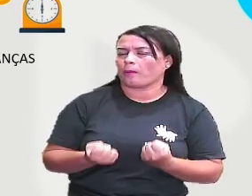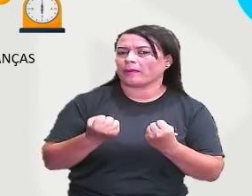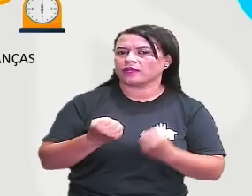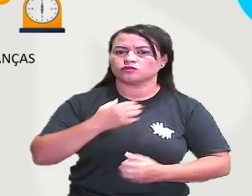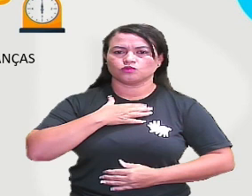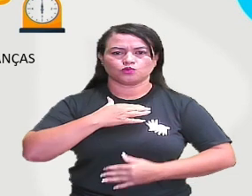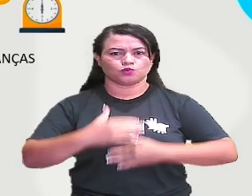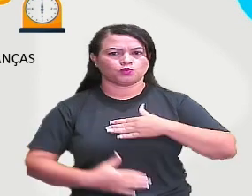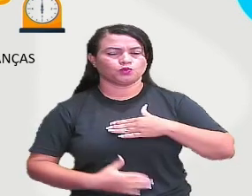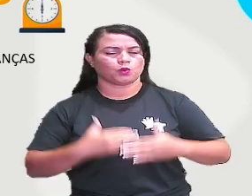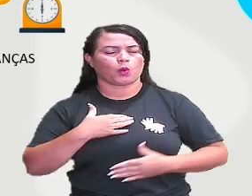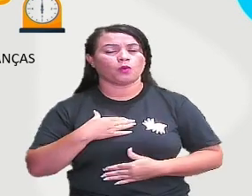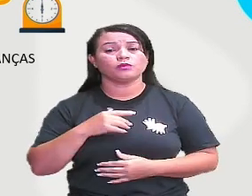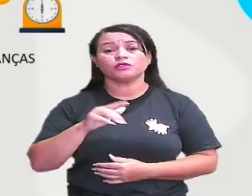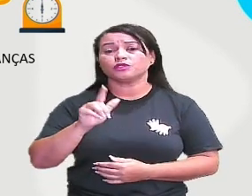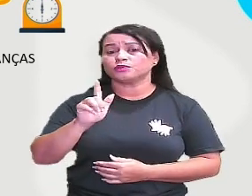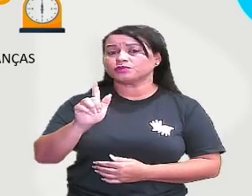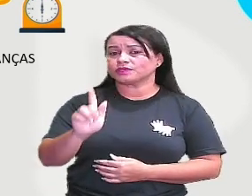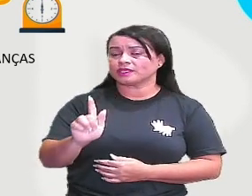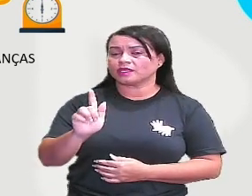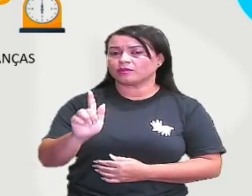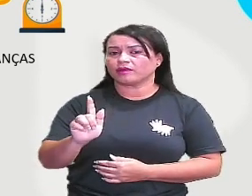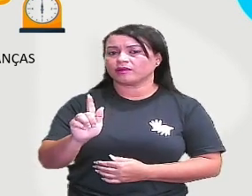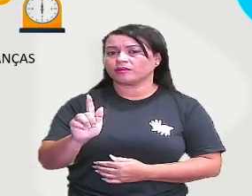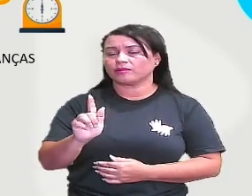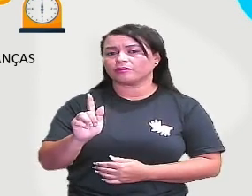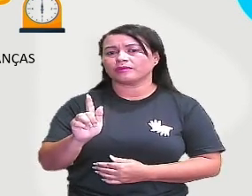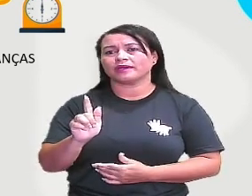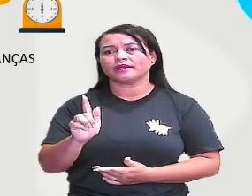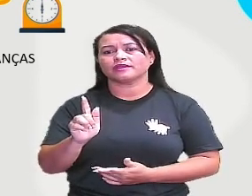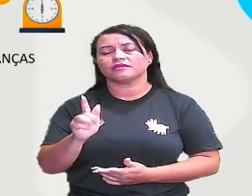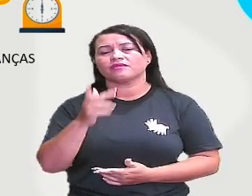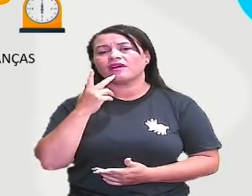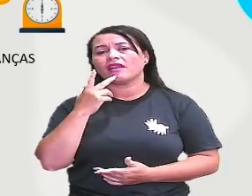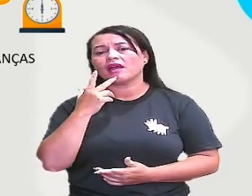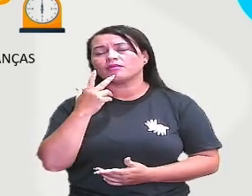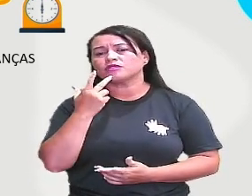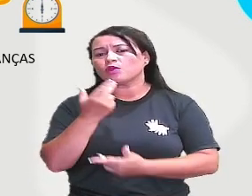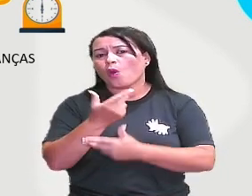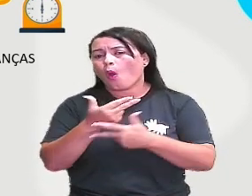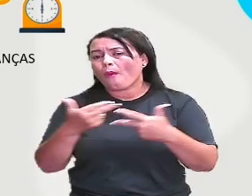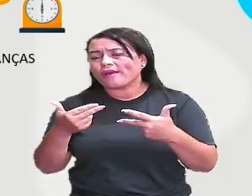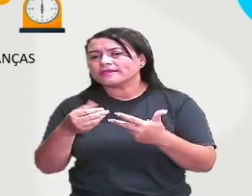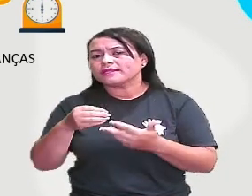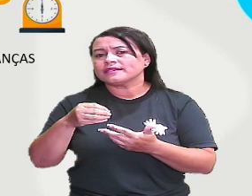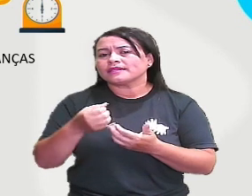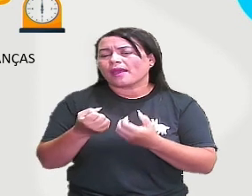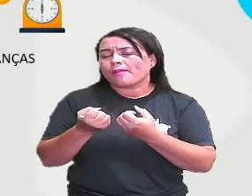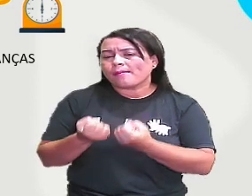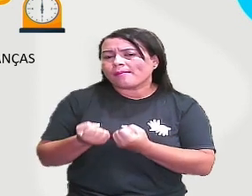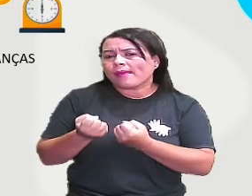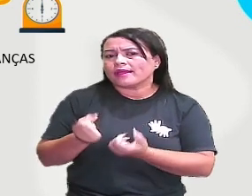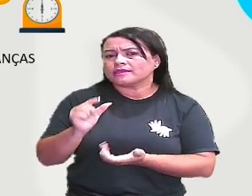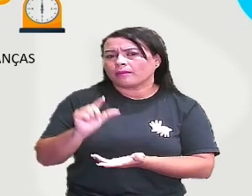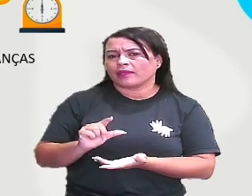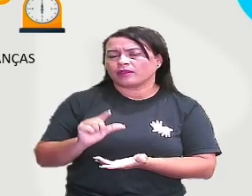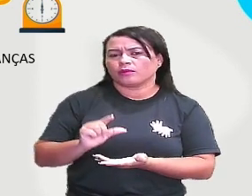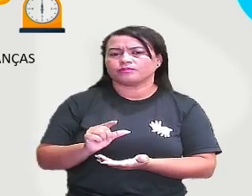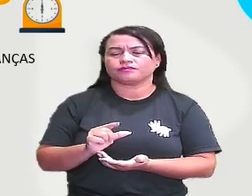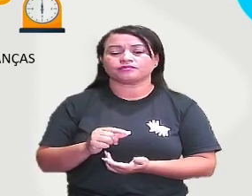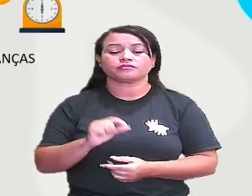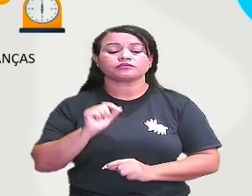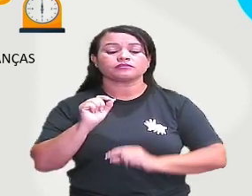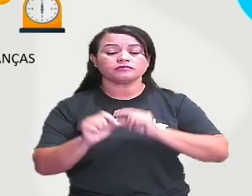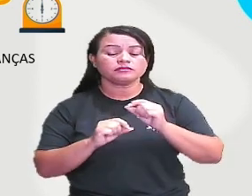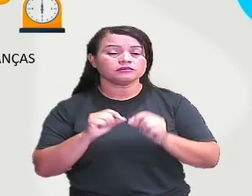o grama é utilizado quando nos referimos a porções menores. Então, o instrumento que a gente utiliza